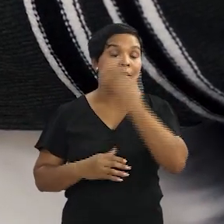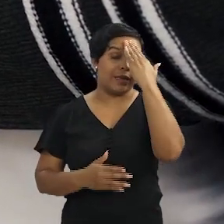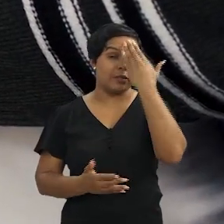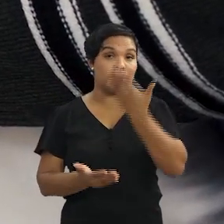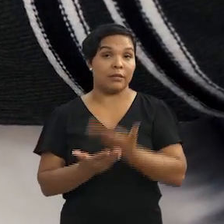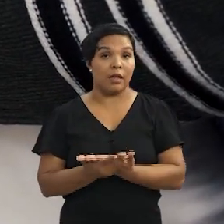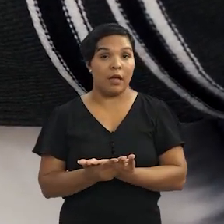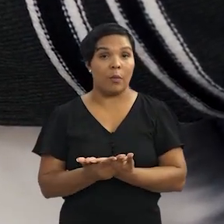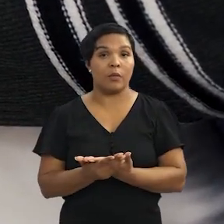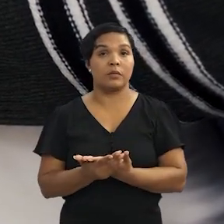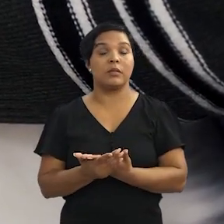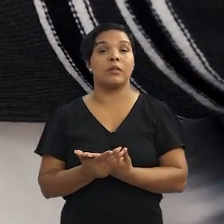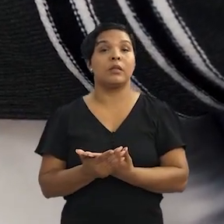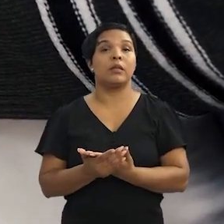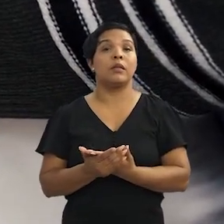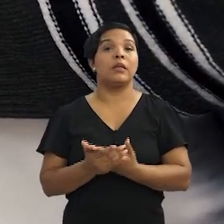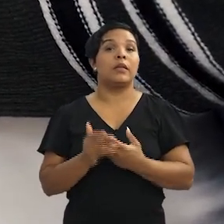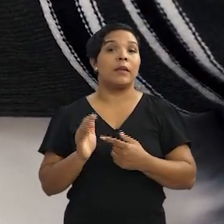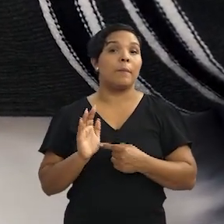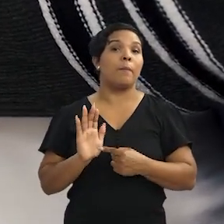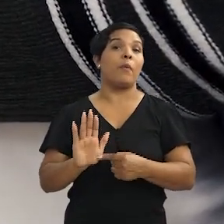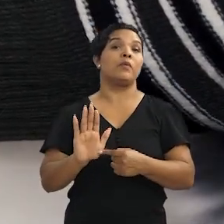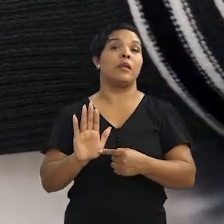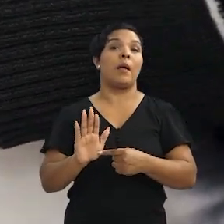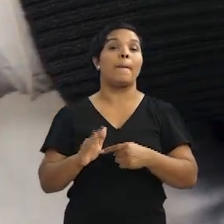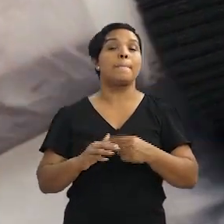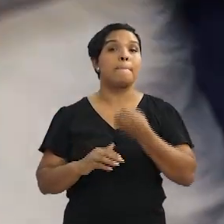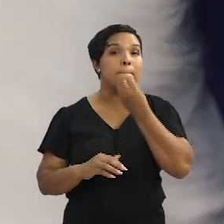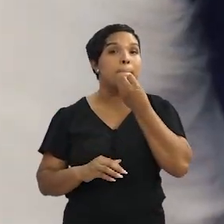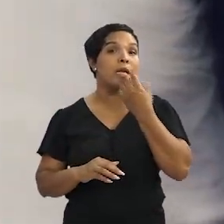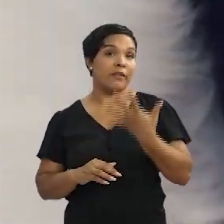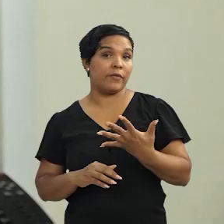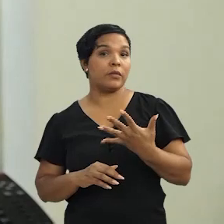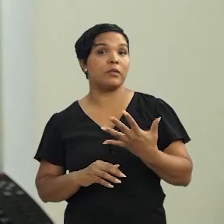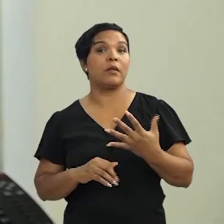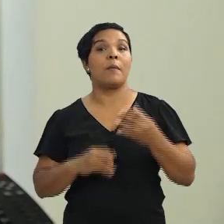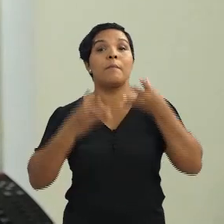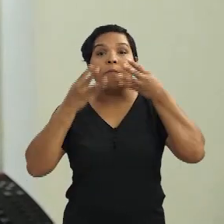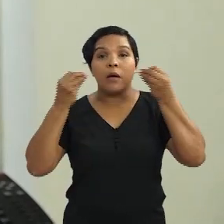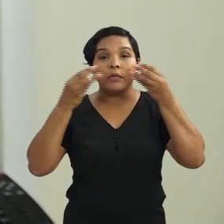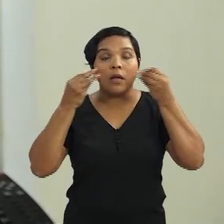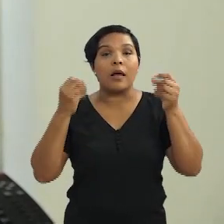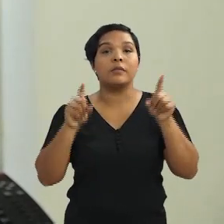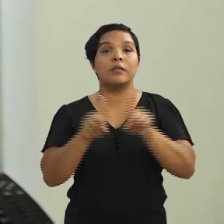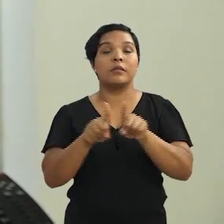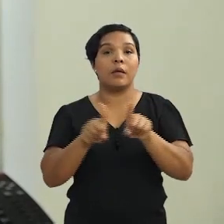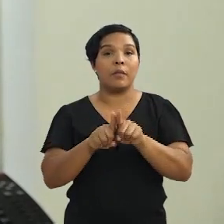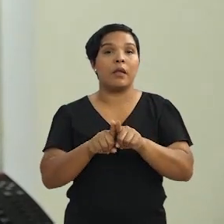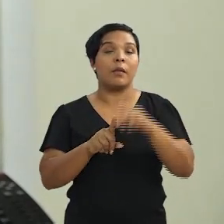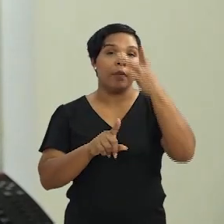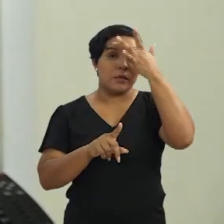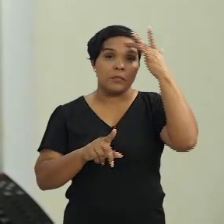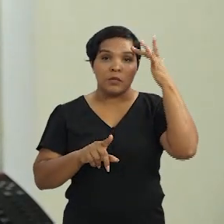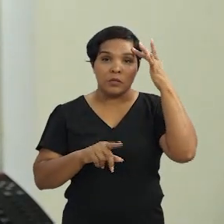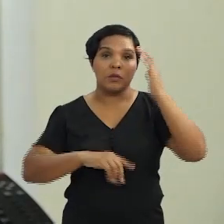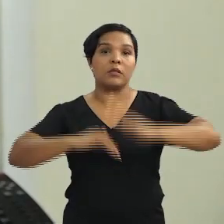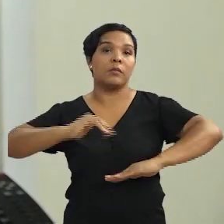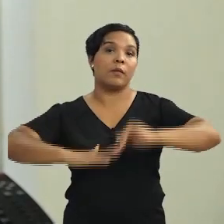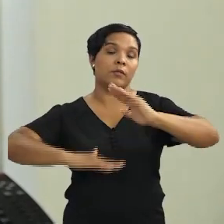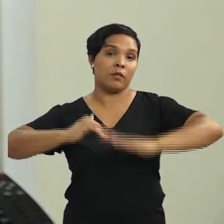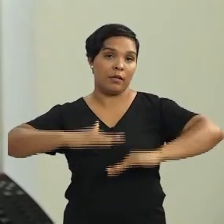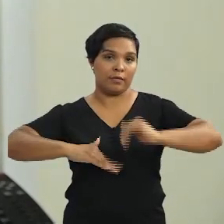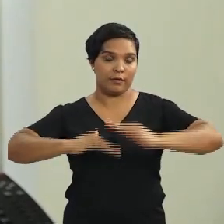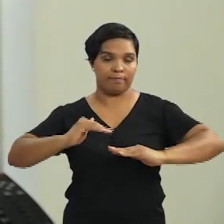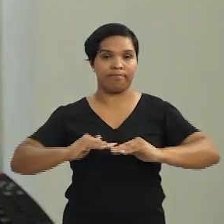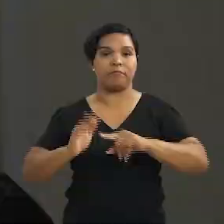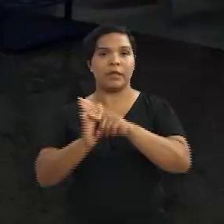nós acreditamos que isso trará muitos benefícios, tanto para os gatos, quanto para os tutores, quanto